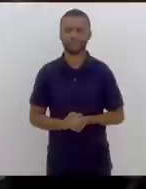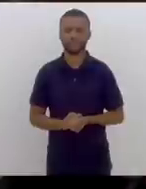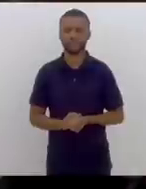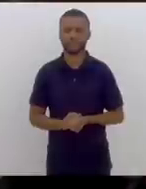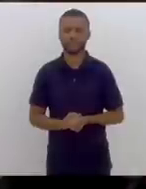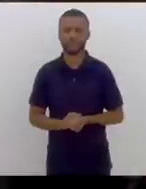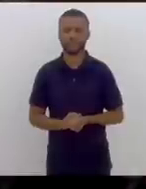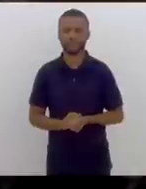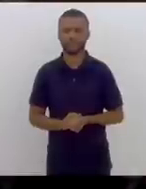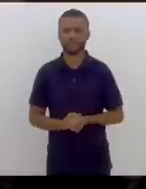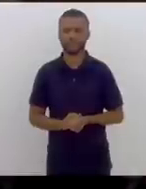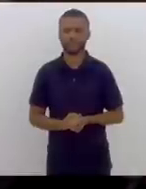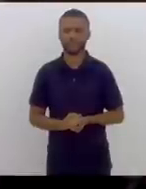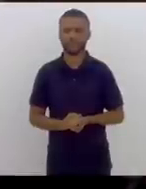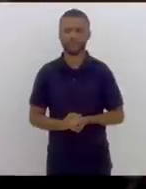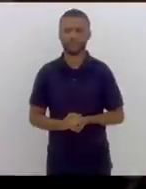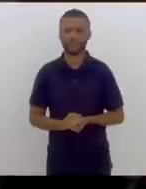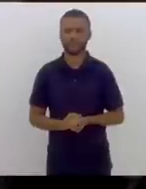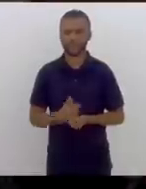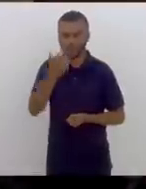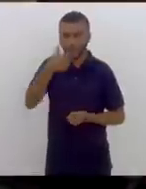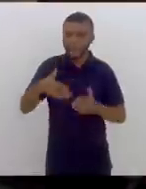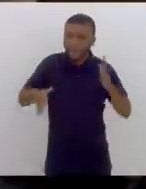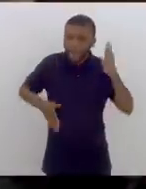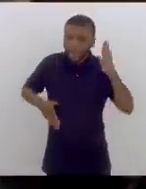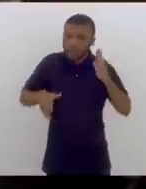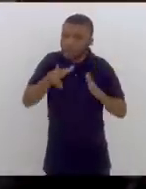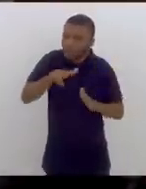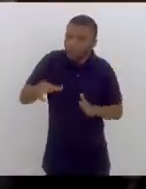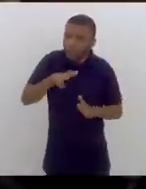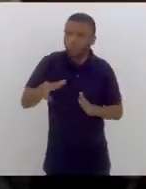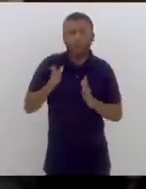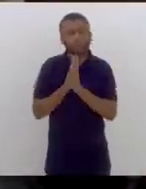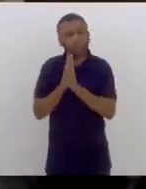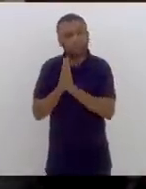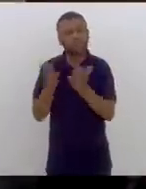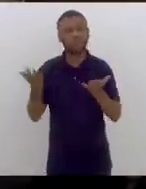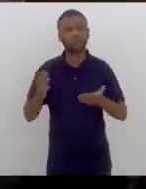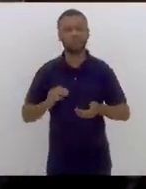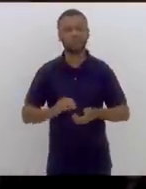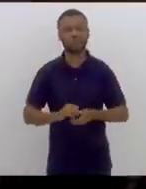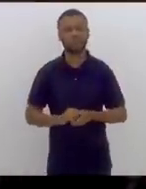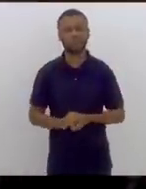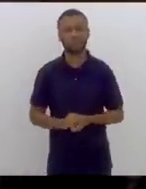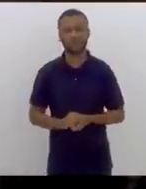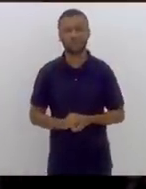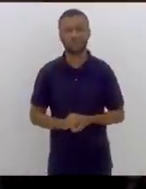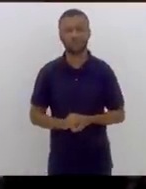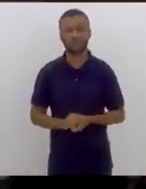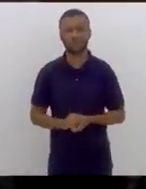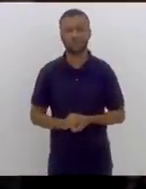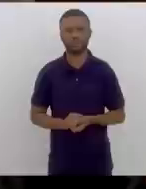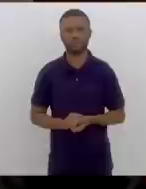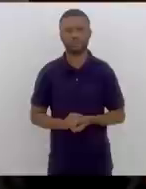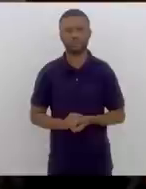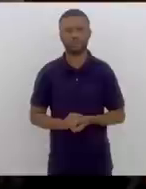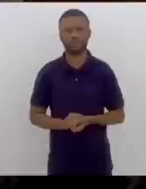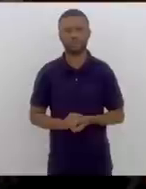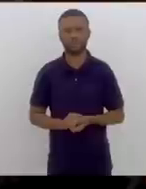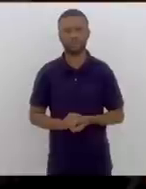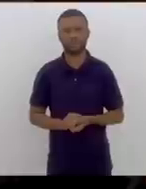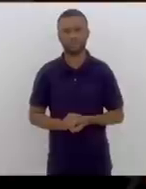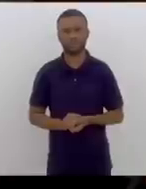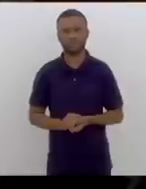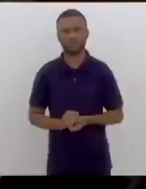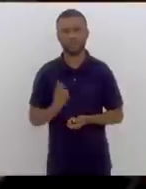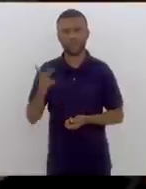sou eu não sou bandido na minha casa vai lá no clube onde